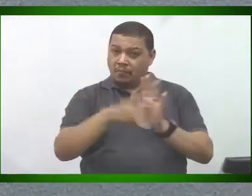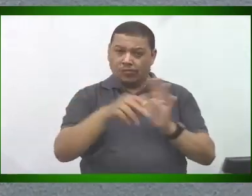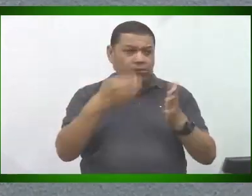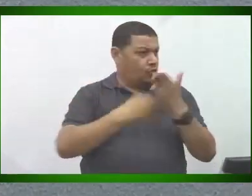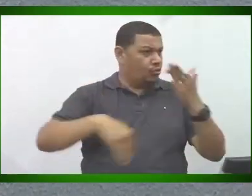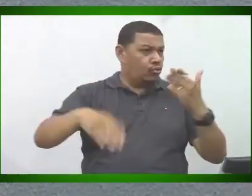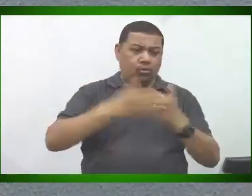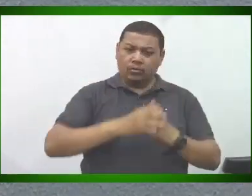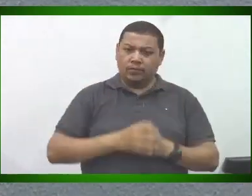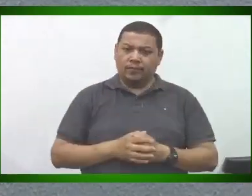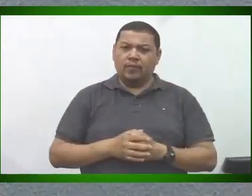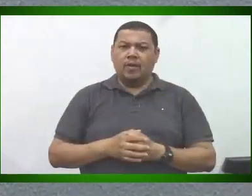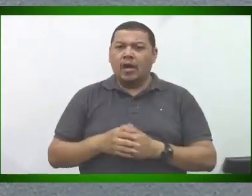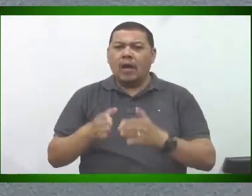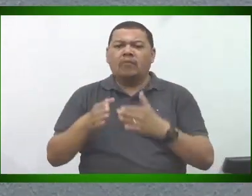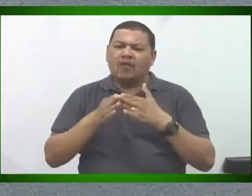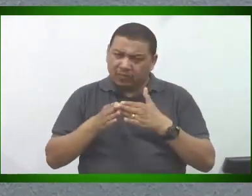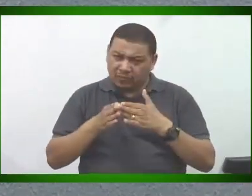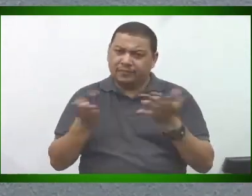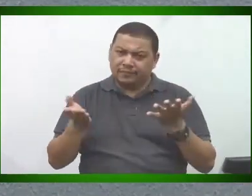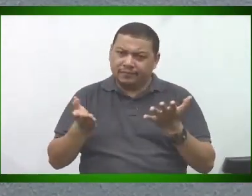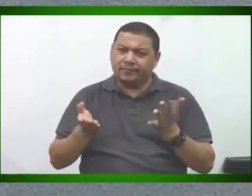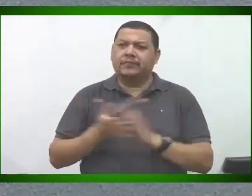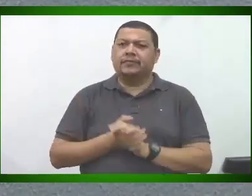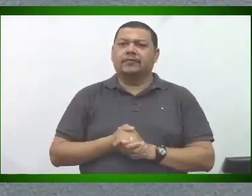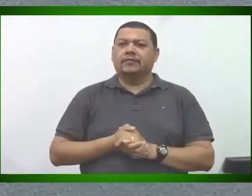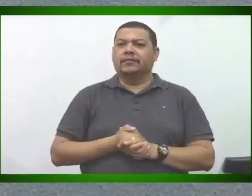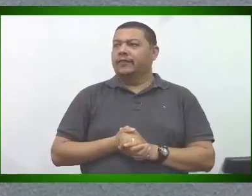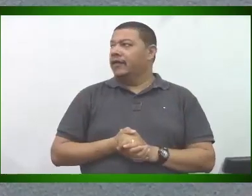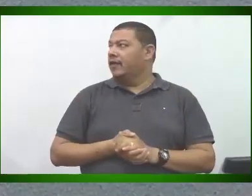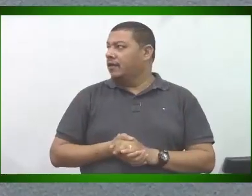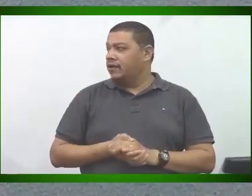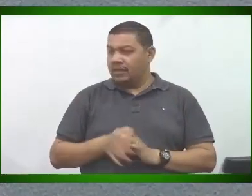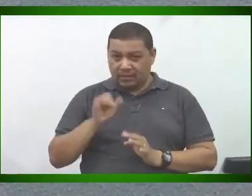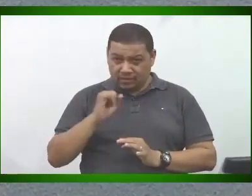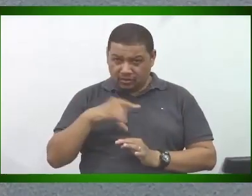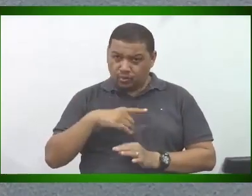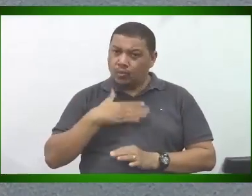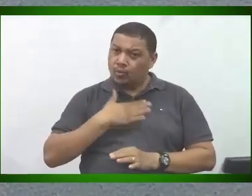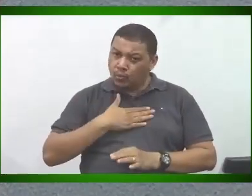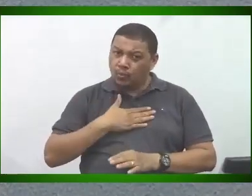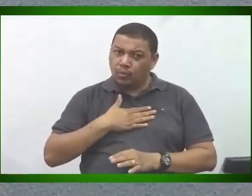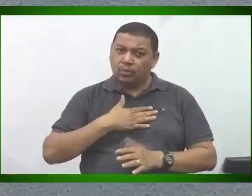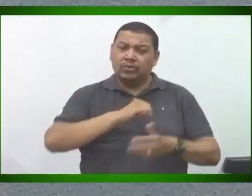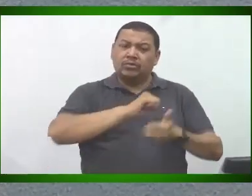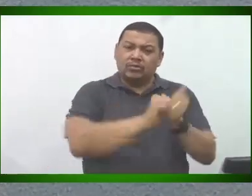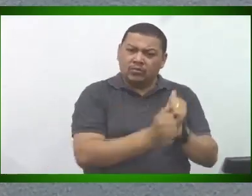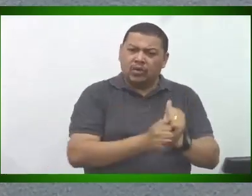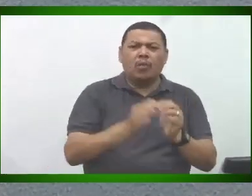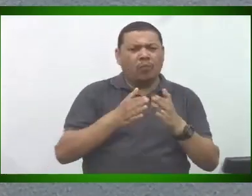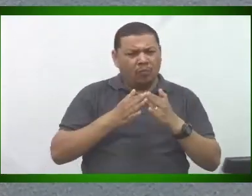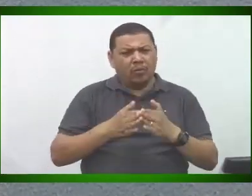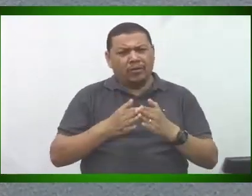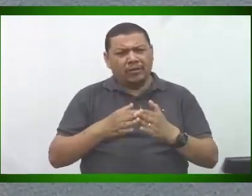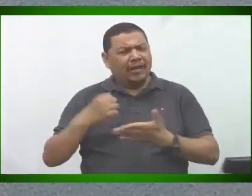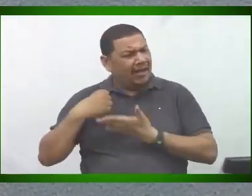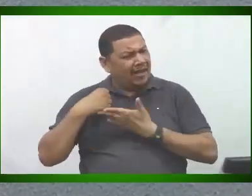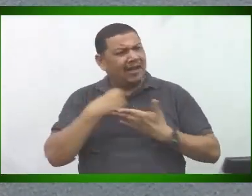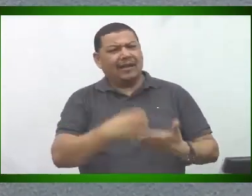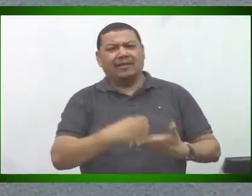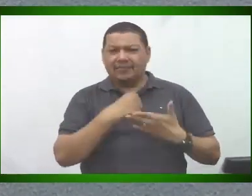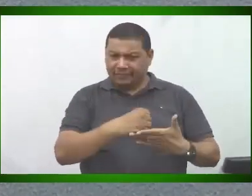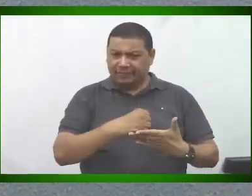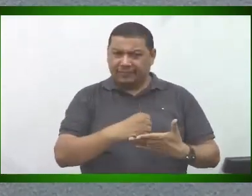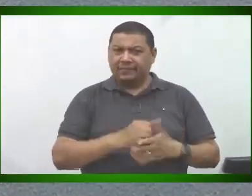senhor, carecidamente, em nome do esporte, em nome do União Cacoalense, para que o senhor possa aí contribuir mais